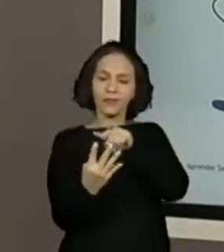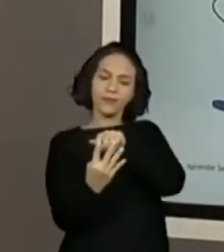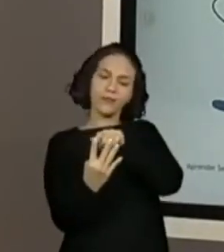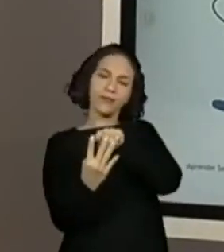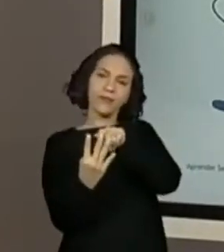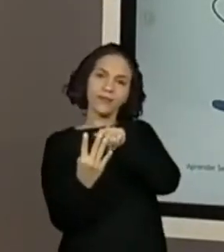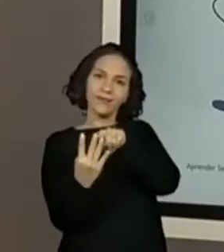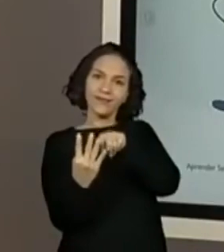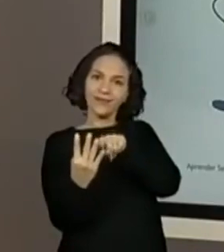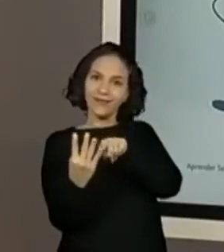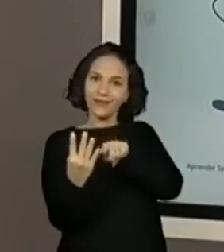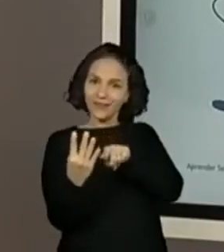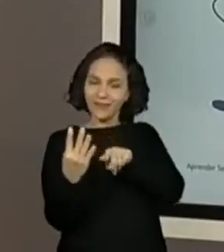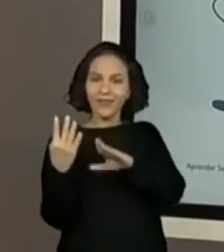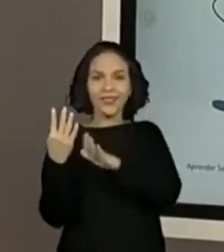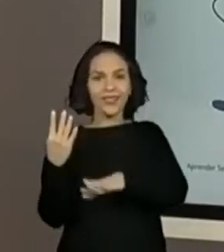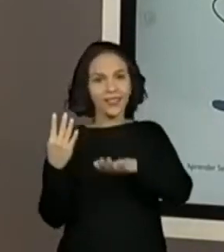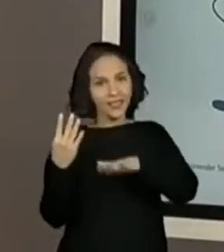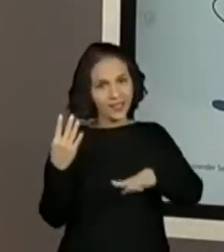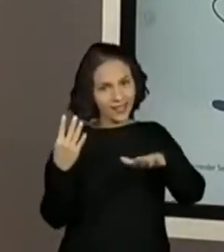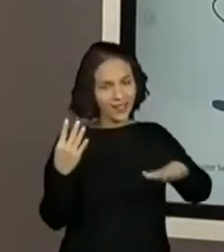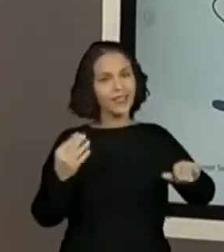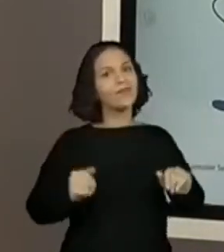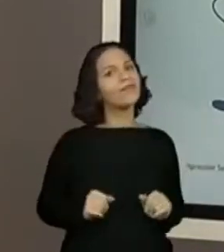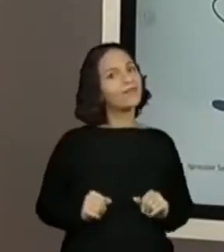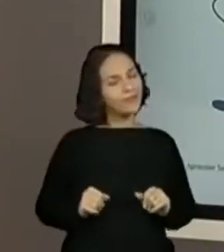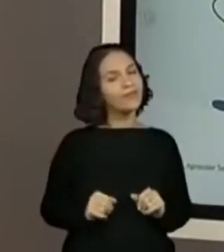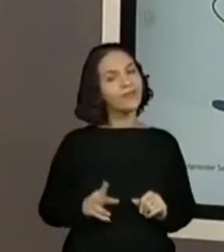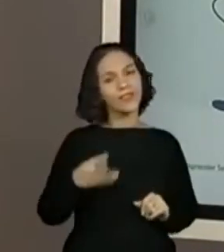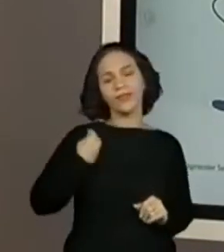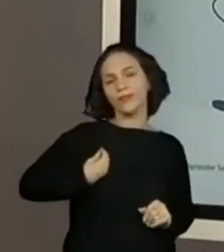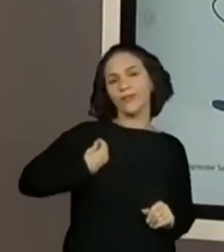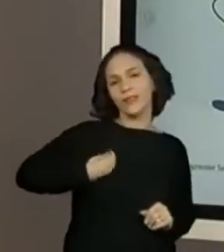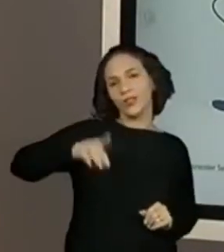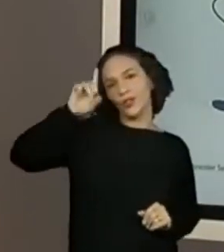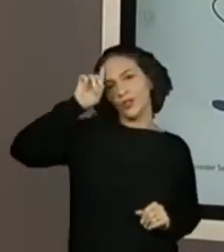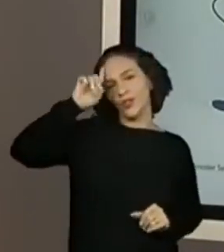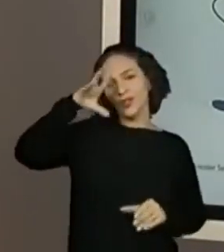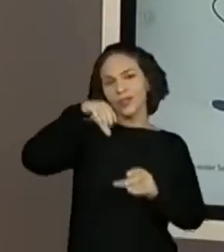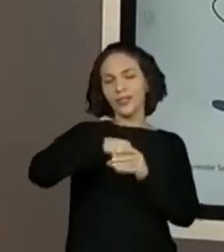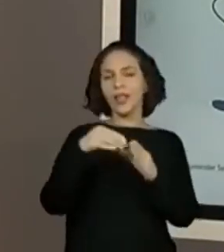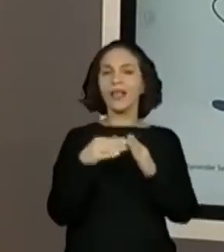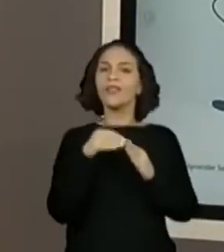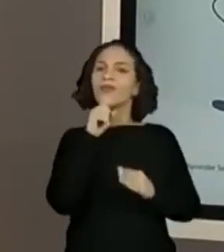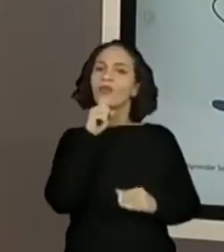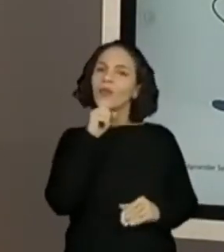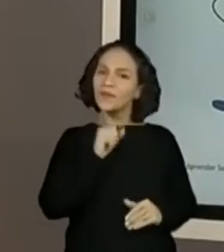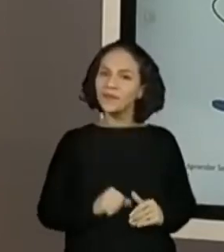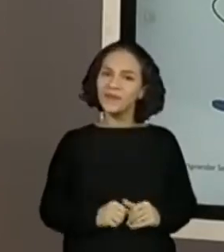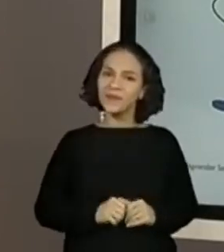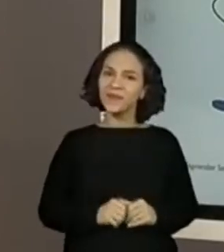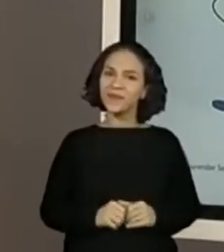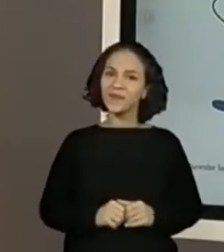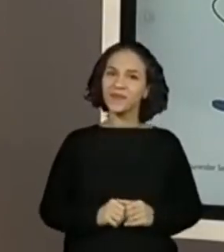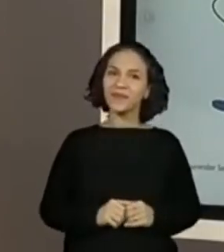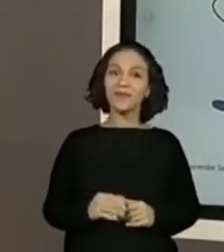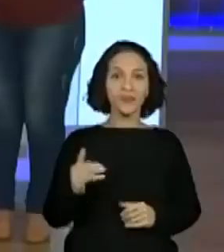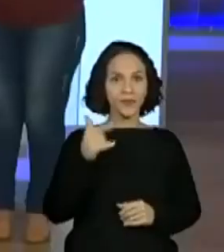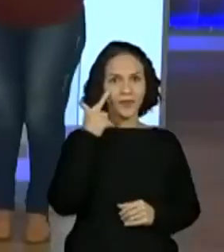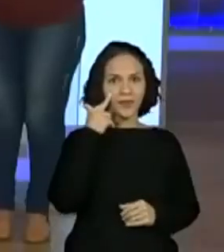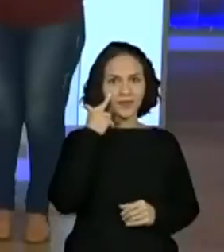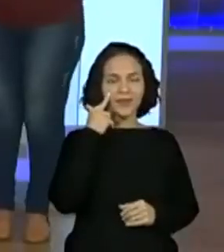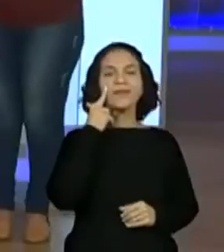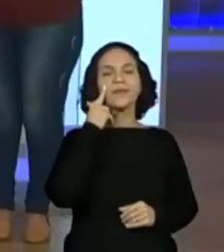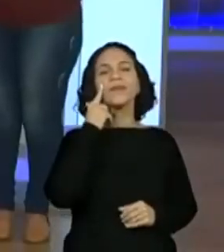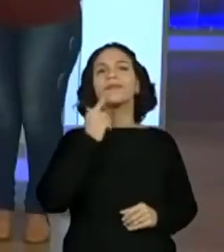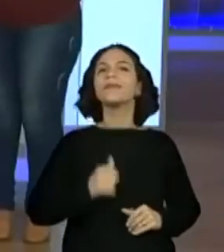a Maria Cecília, a Eliane e a Grace participam todos os dias na casa dos avós, tá bom? Vamos lá? E é isso. Então,